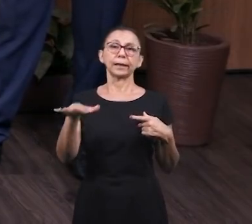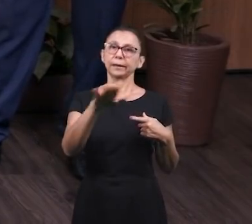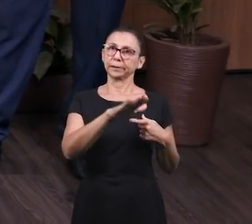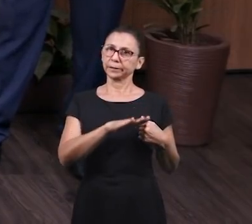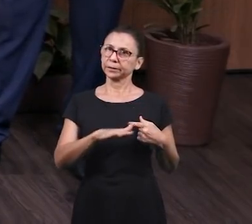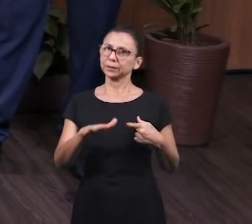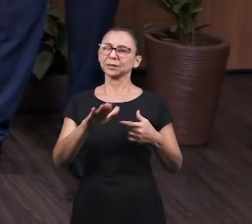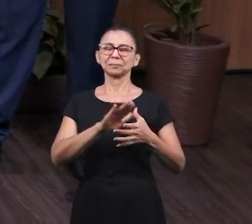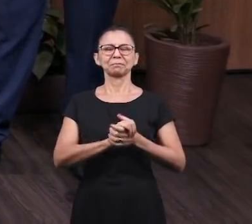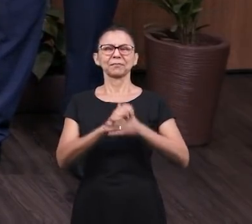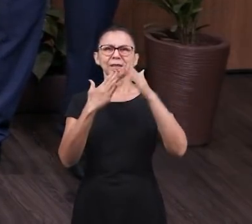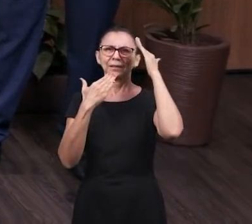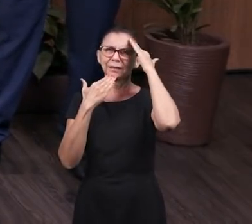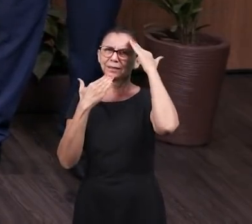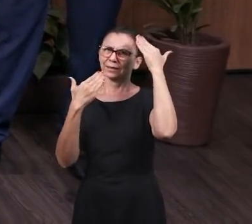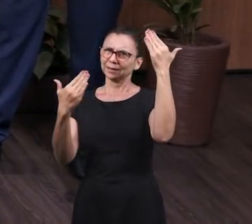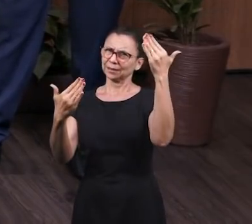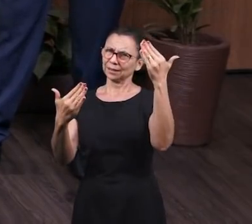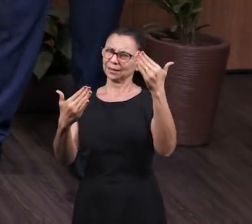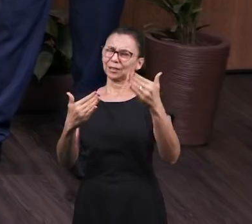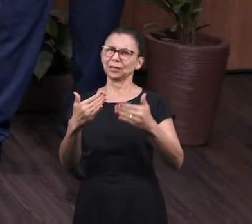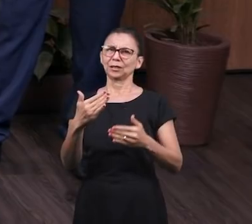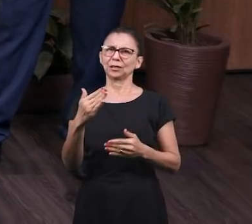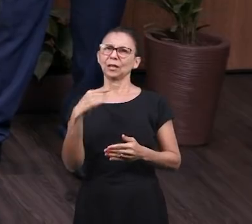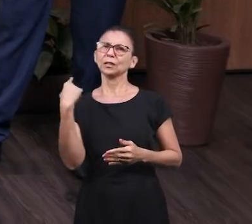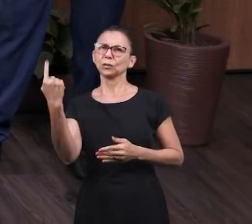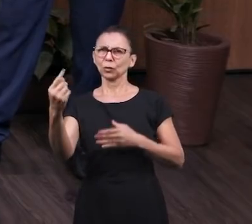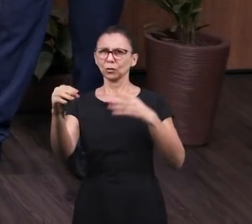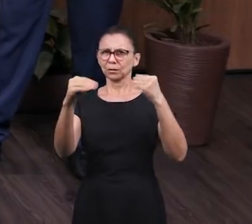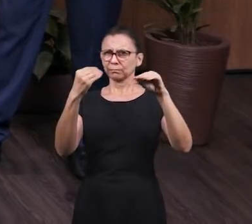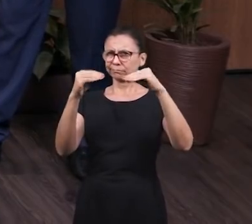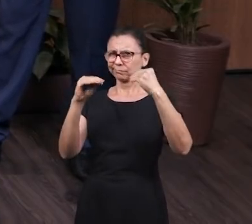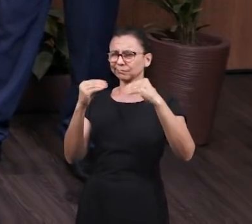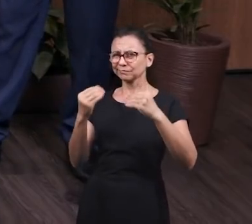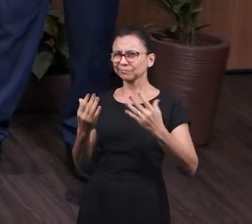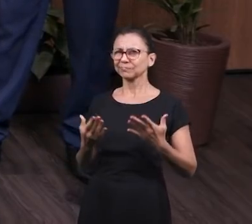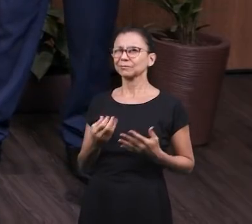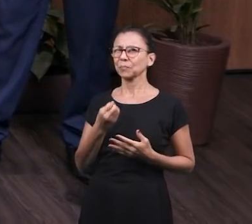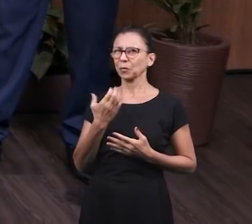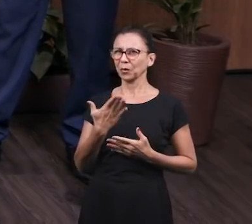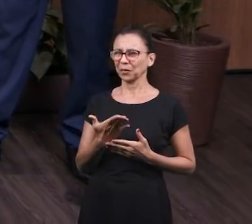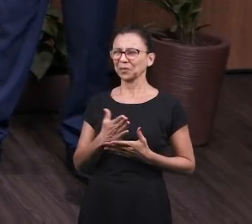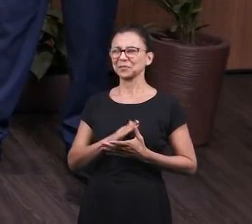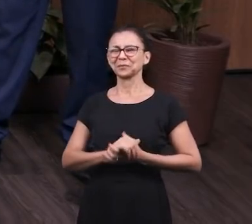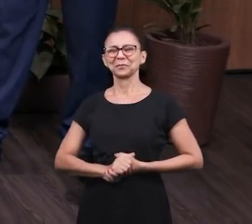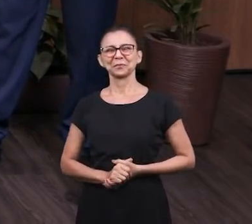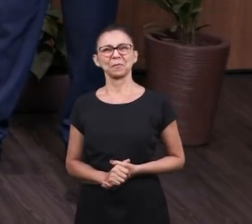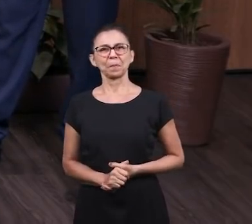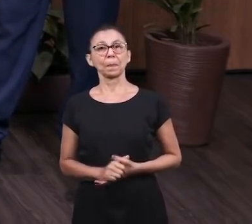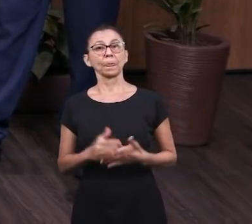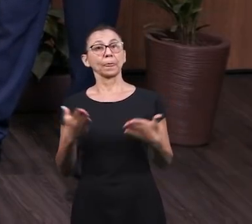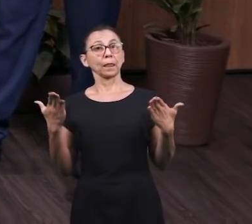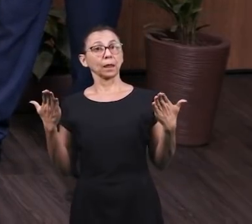Agradecemos a participação de todos que nos enviaram seus comentários. Hoje falaremos